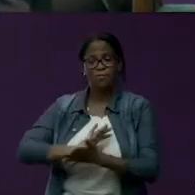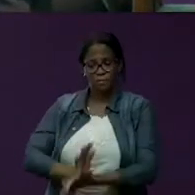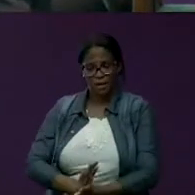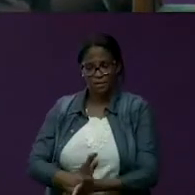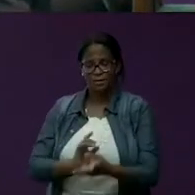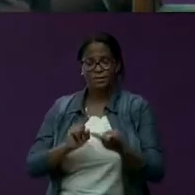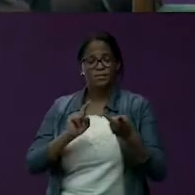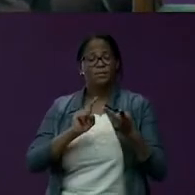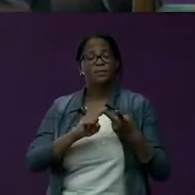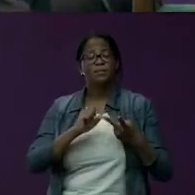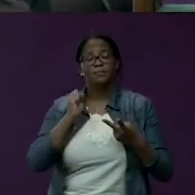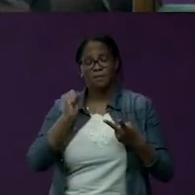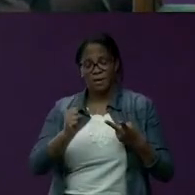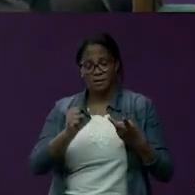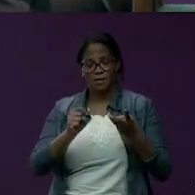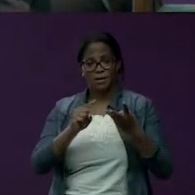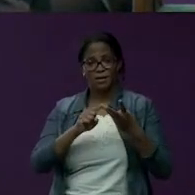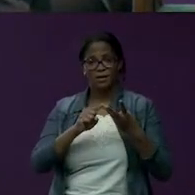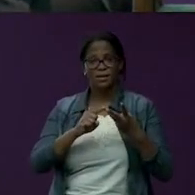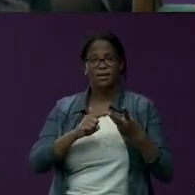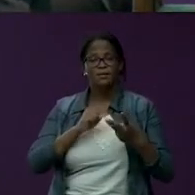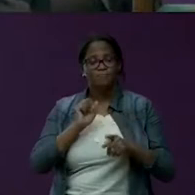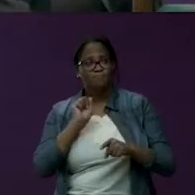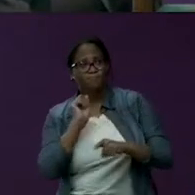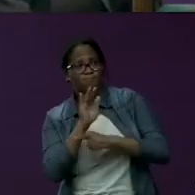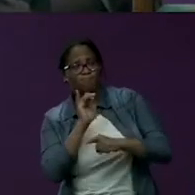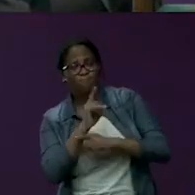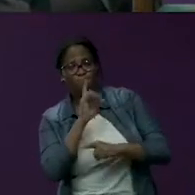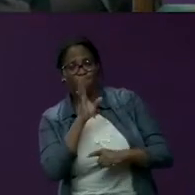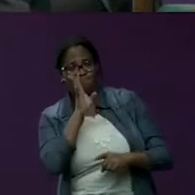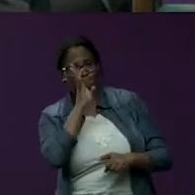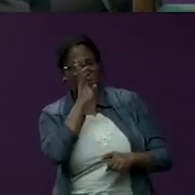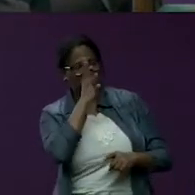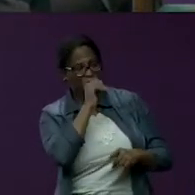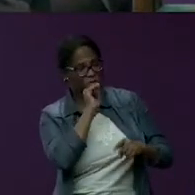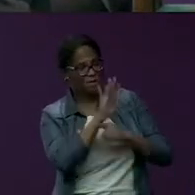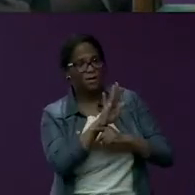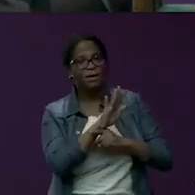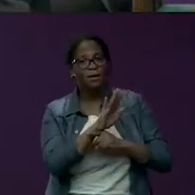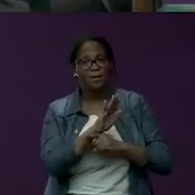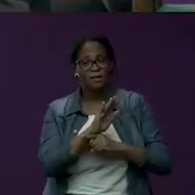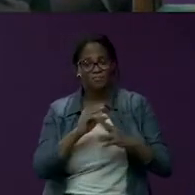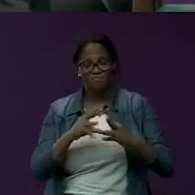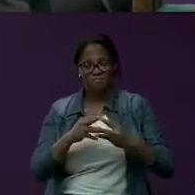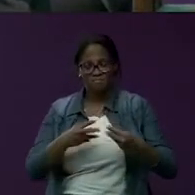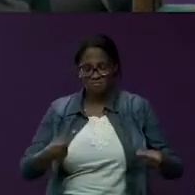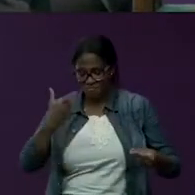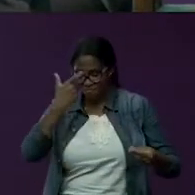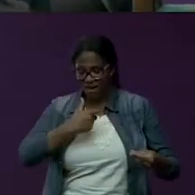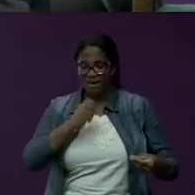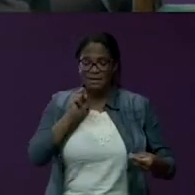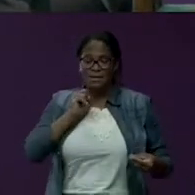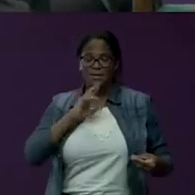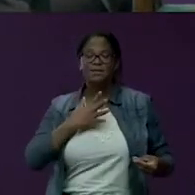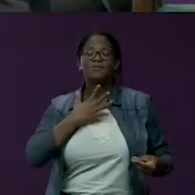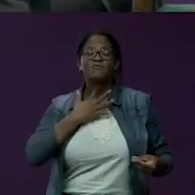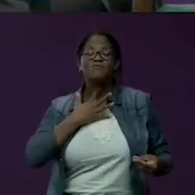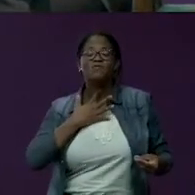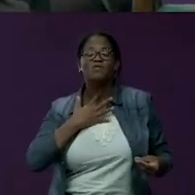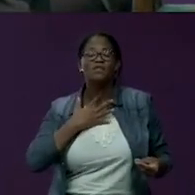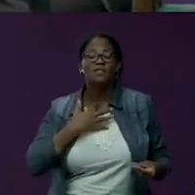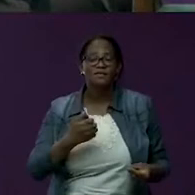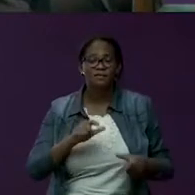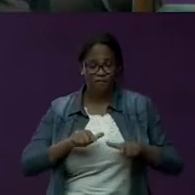intolerância mata. Mata a vontade de ser, mata a vontade de fazer e mata a vontade de